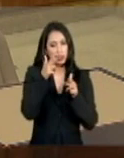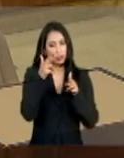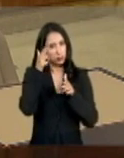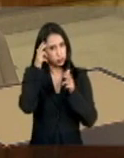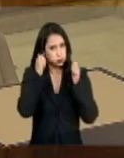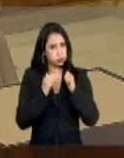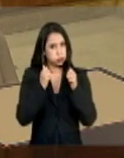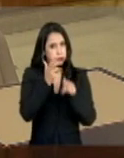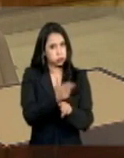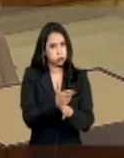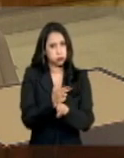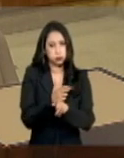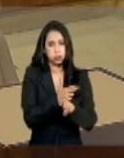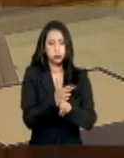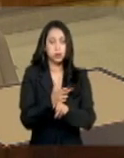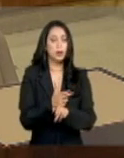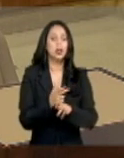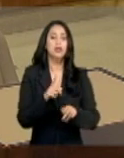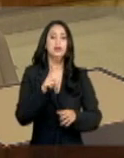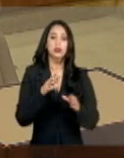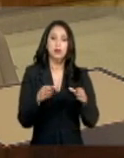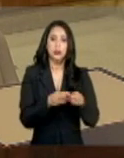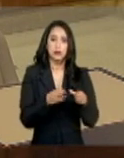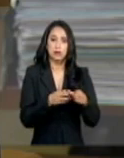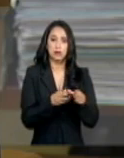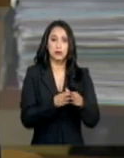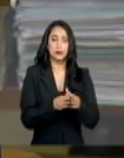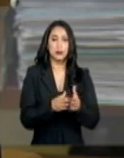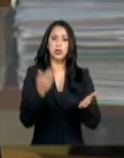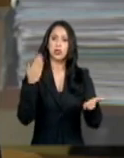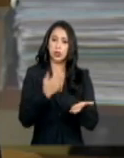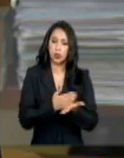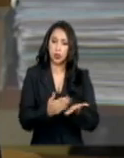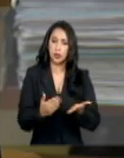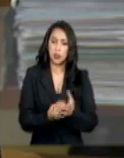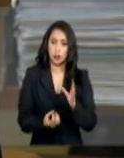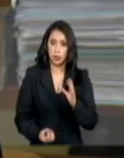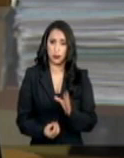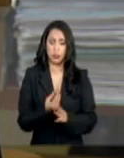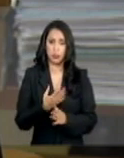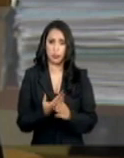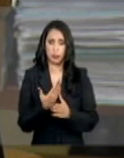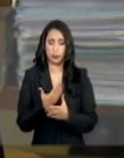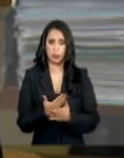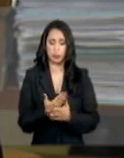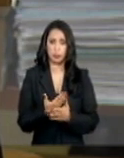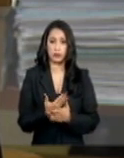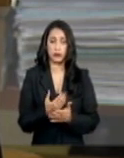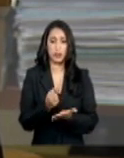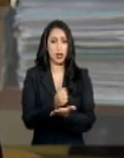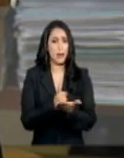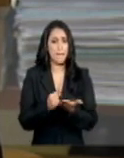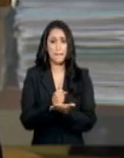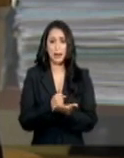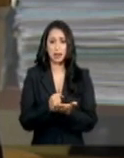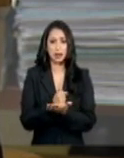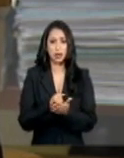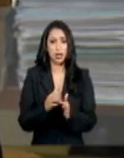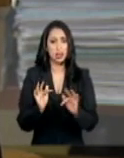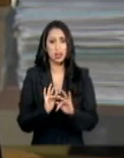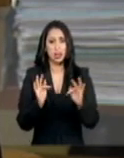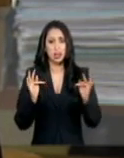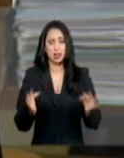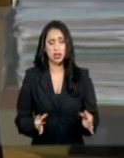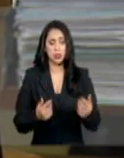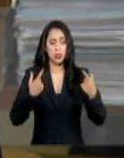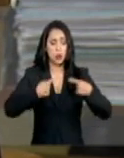grupo que é vocacionado desde a sua concepção a estabelecer padrões nacionais mínimos de combate à lavagem de